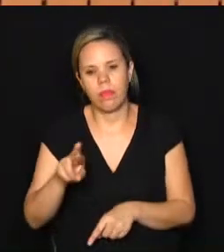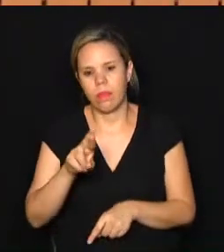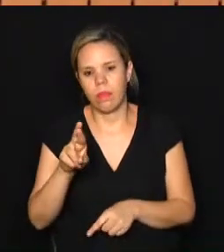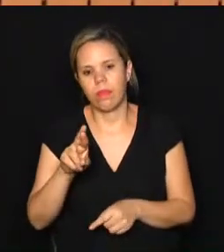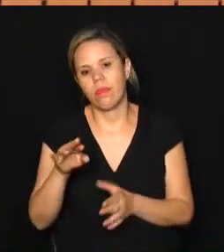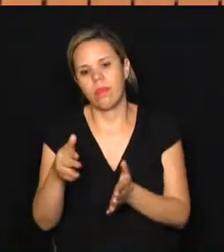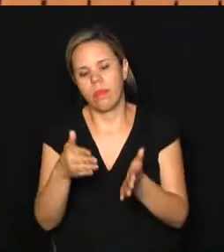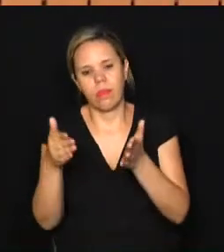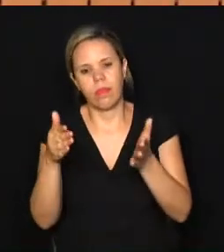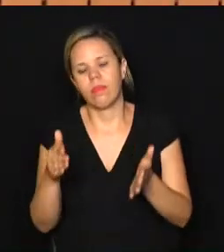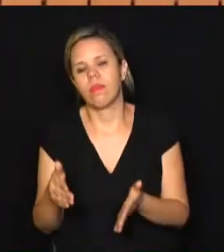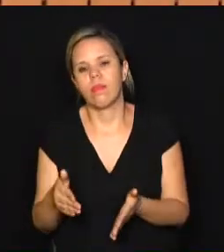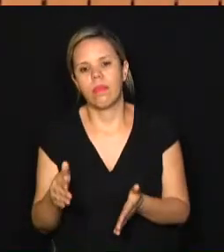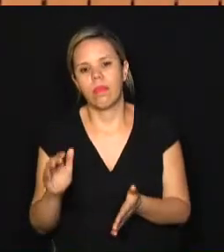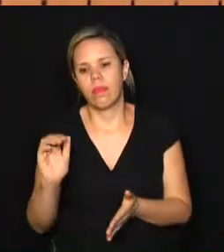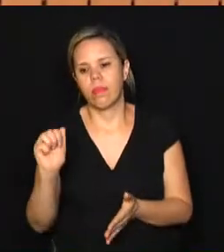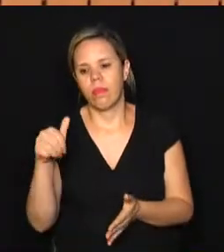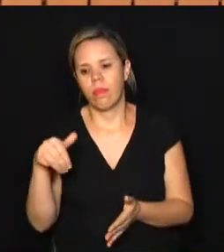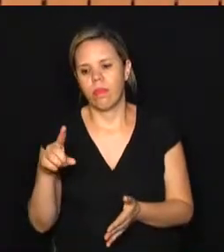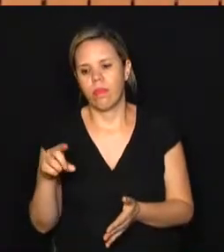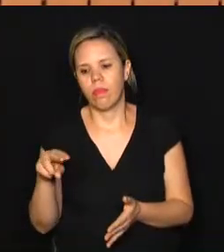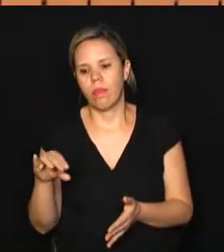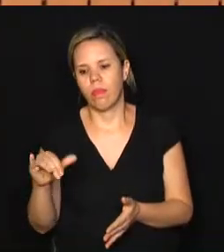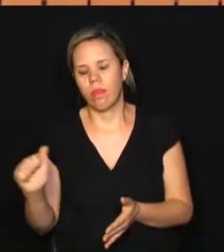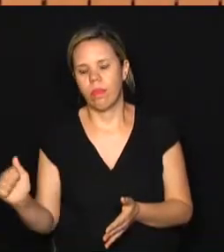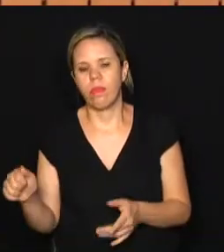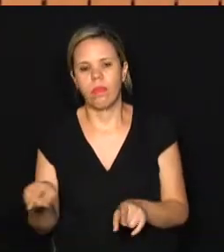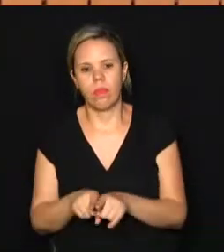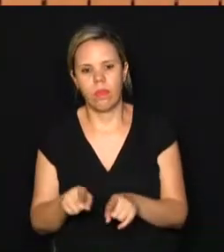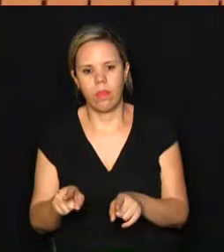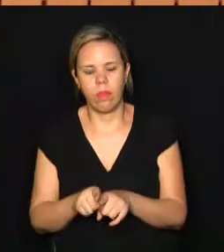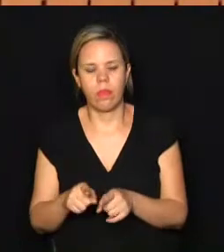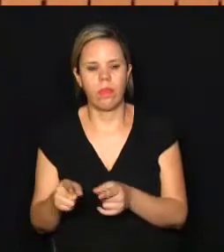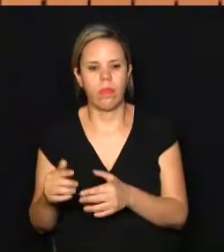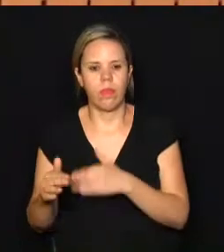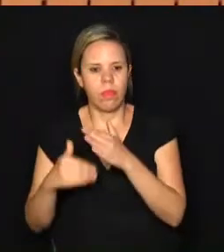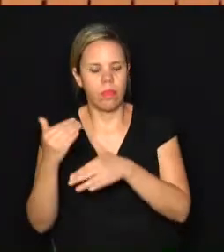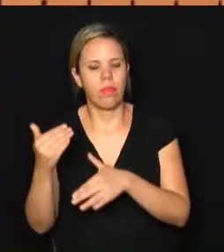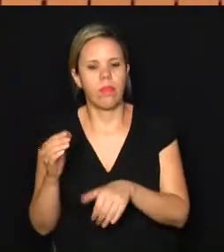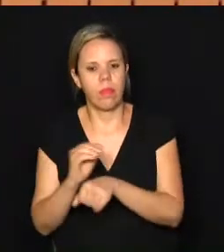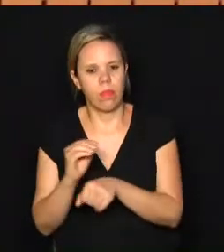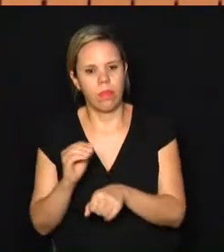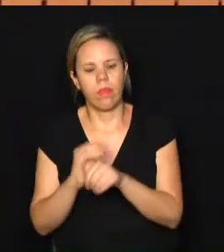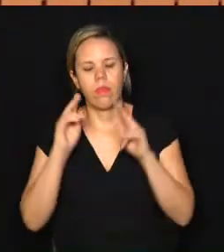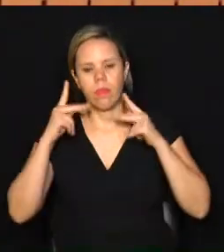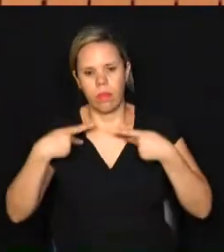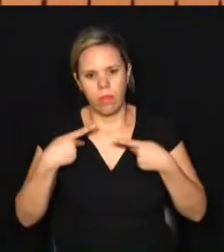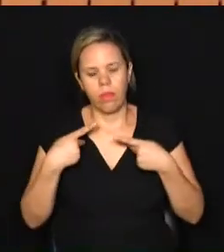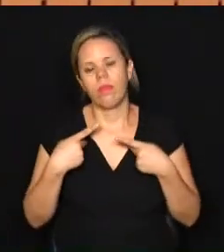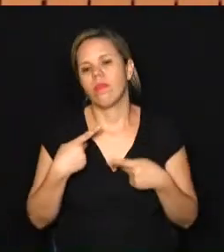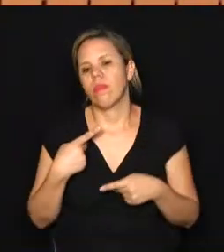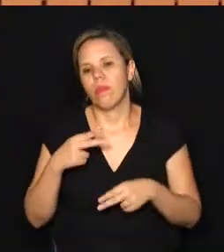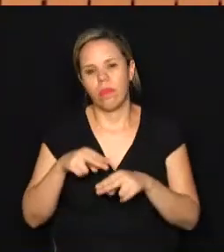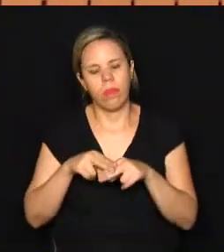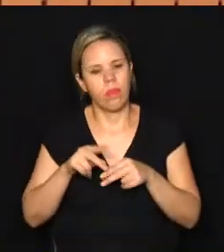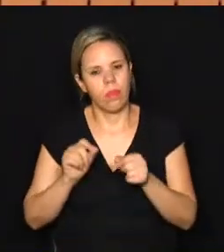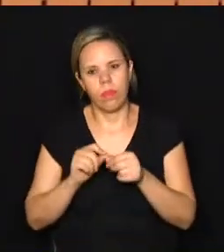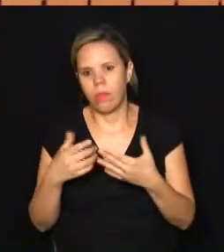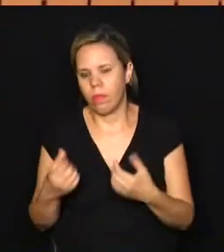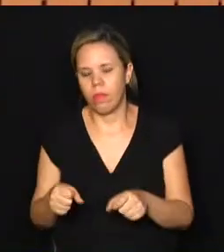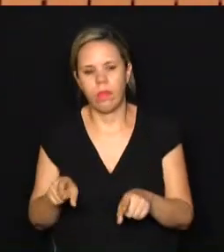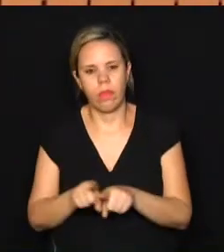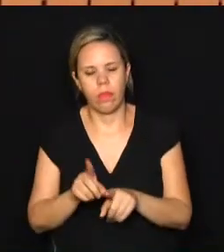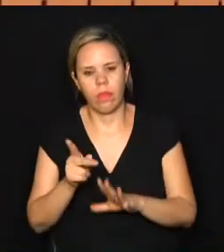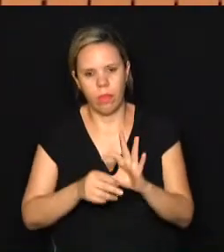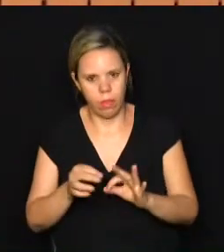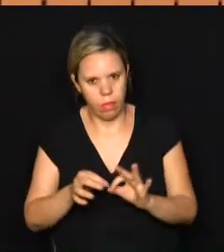parecer que o Rio Camanducaia é impróprio para consumo humano, né? Então esse era um dos motivos de não sair a outorga, mas o